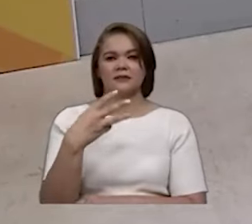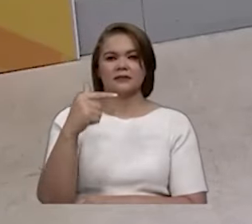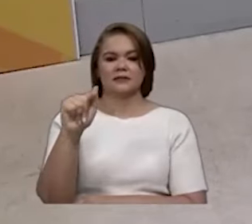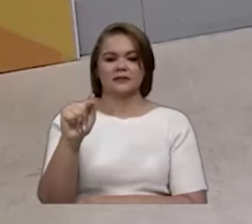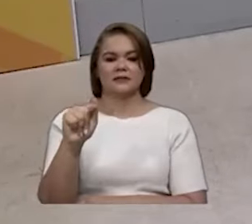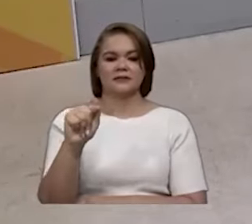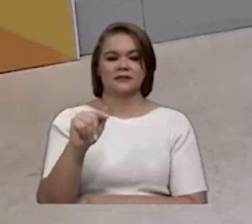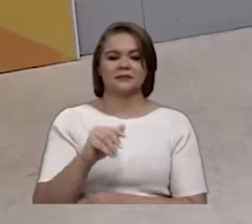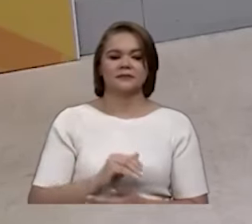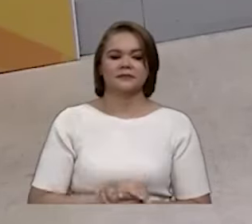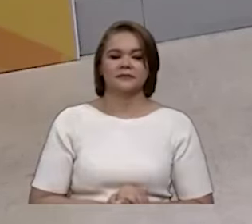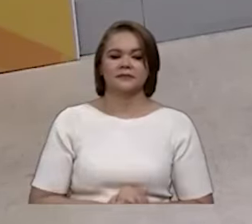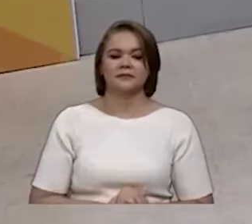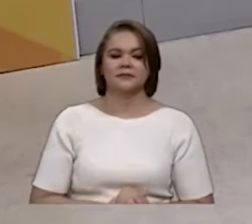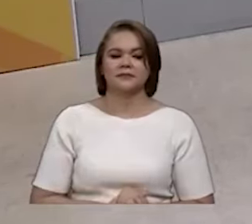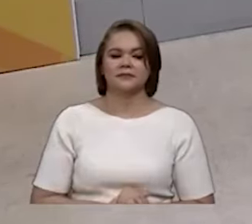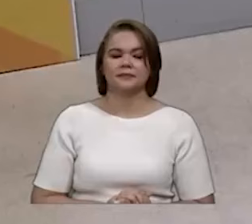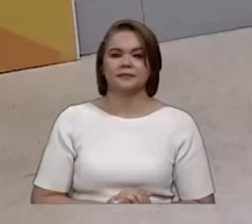37.